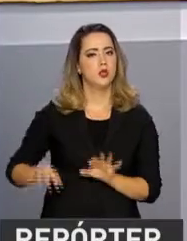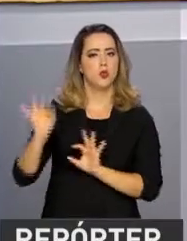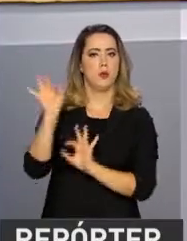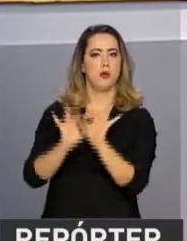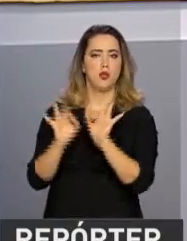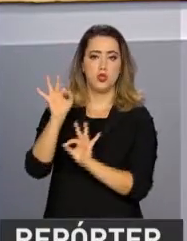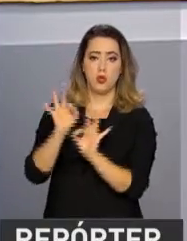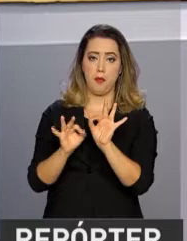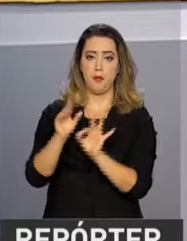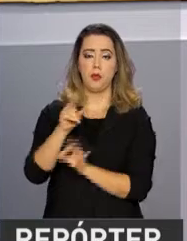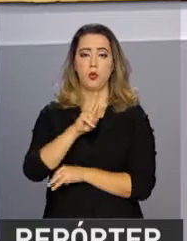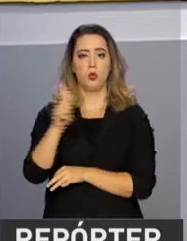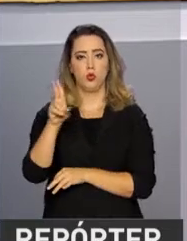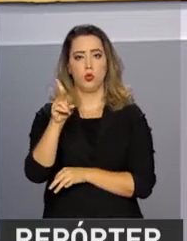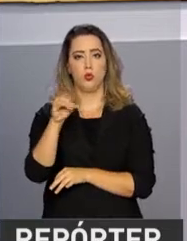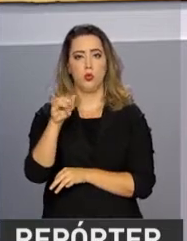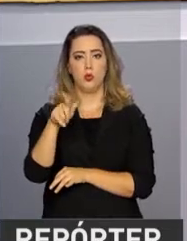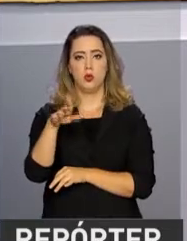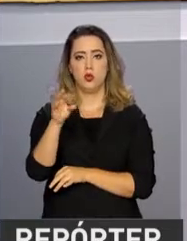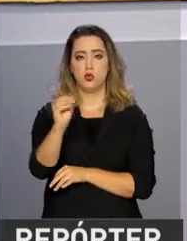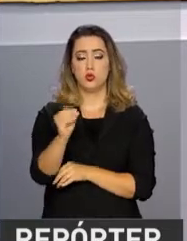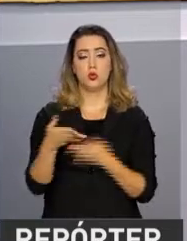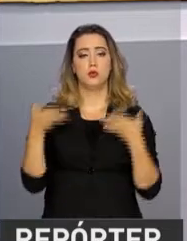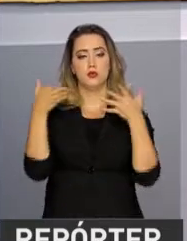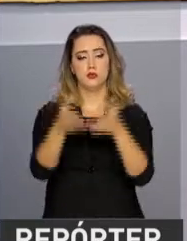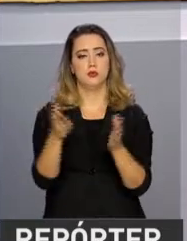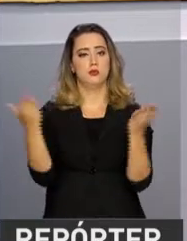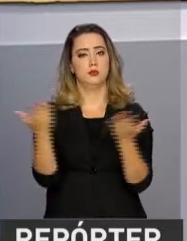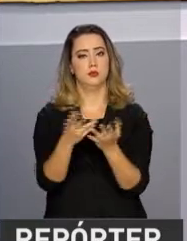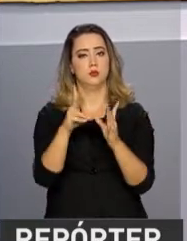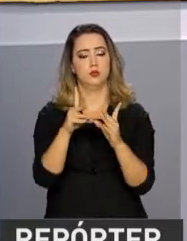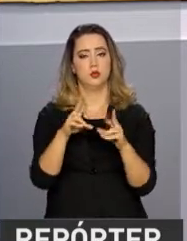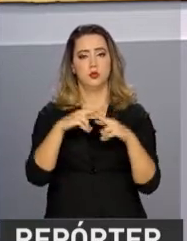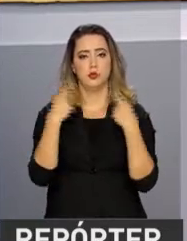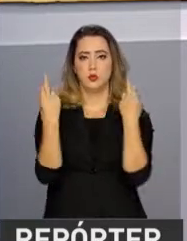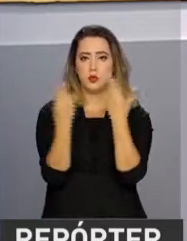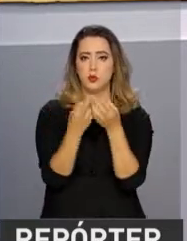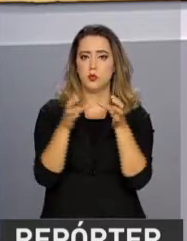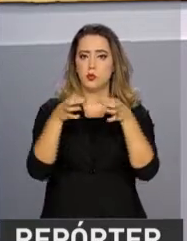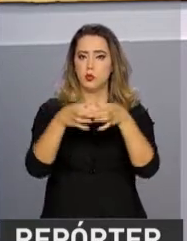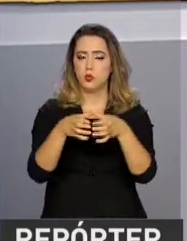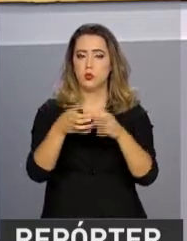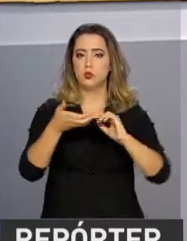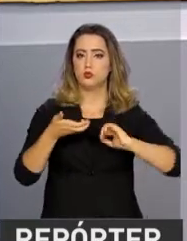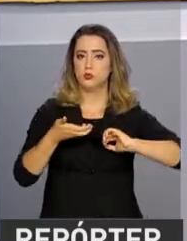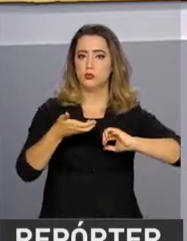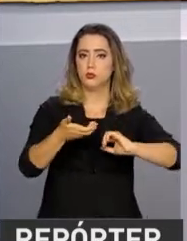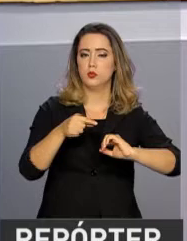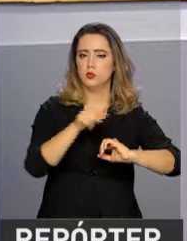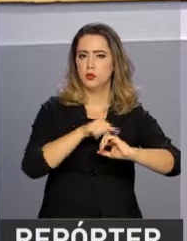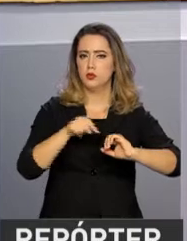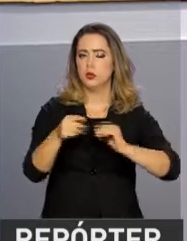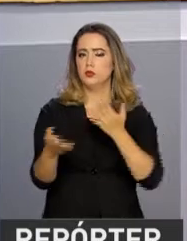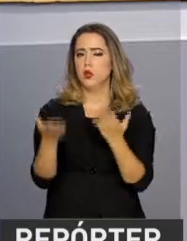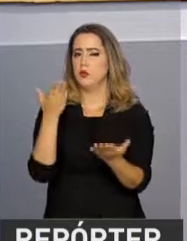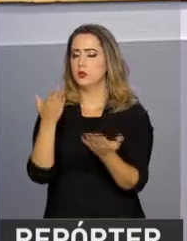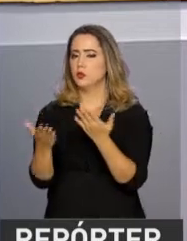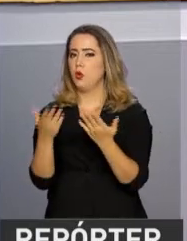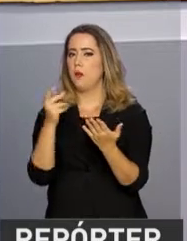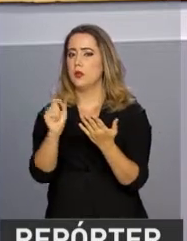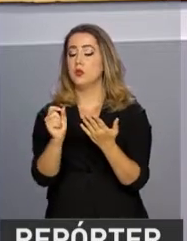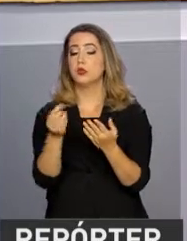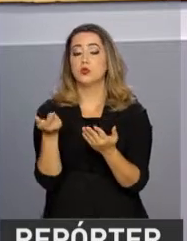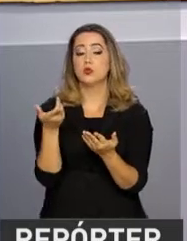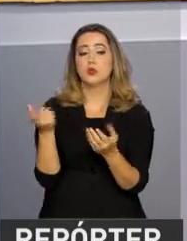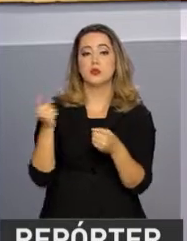oliveira participou hoje de audiência pública na comissão mista de orçamento do congresso nacional o ministro fez um balanço da retomada